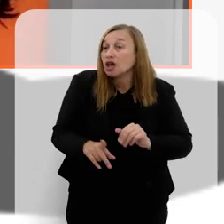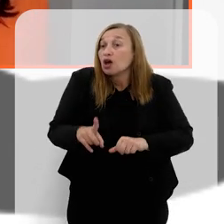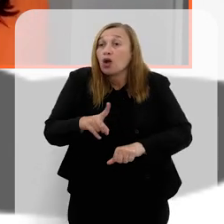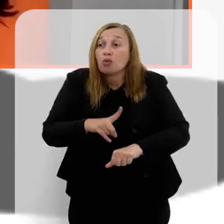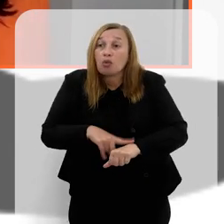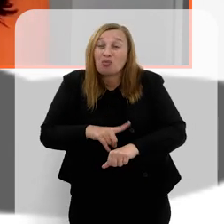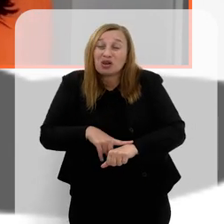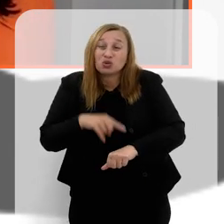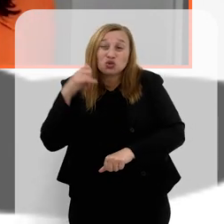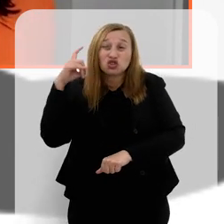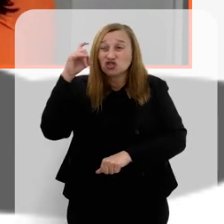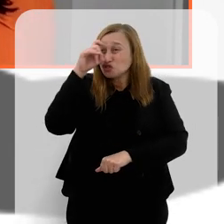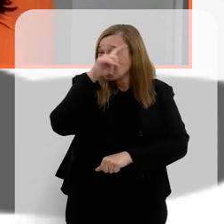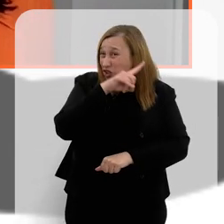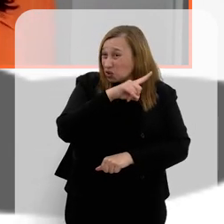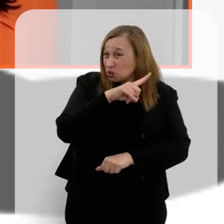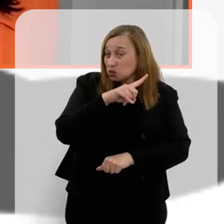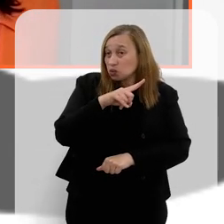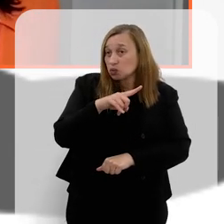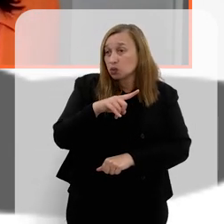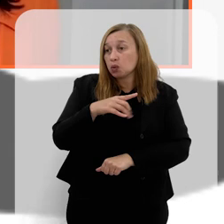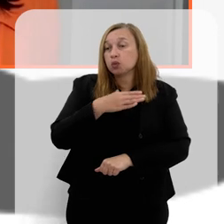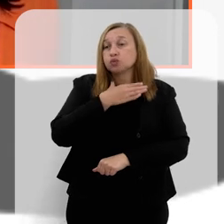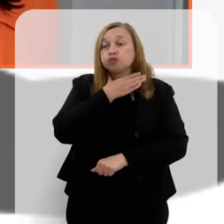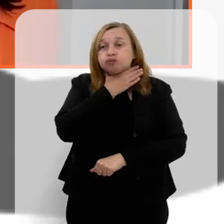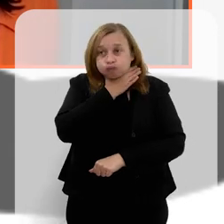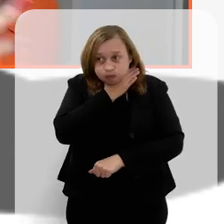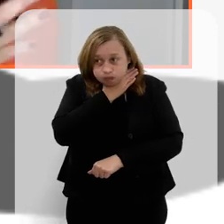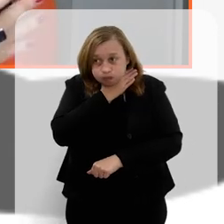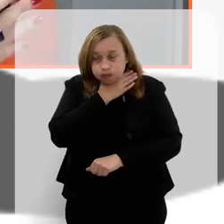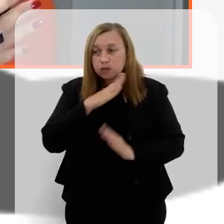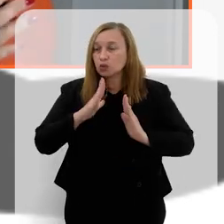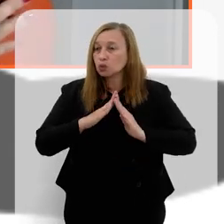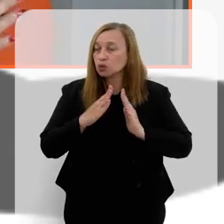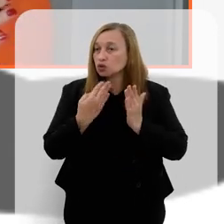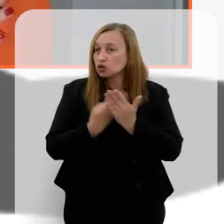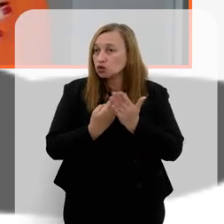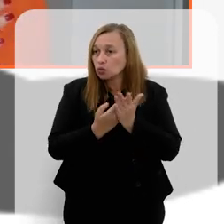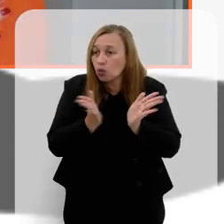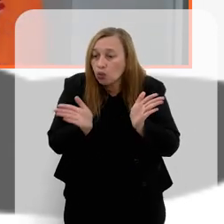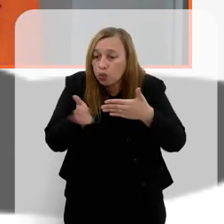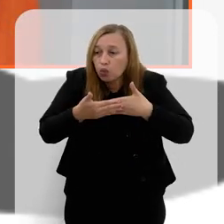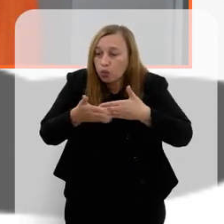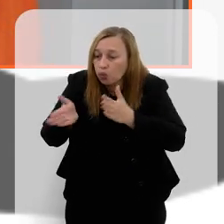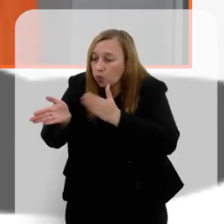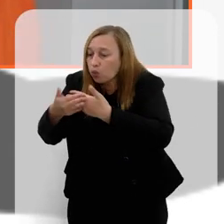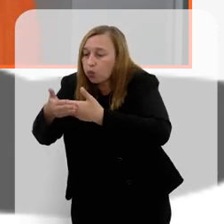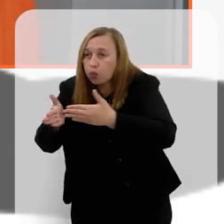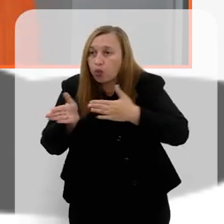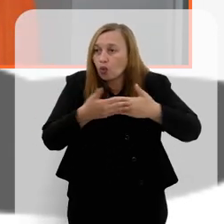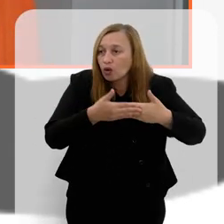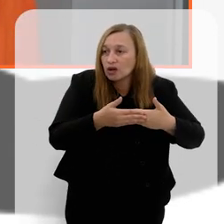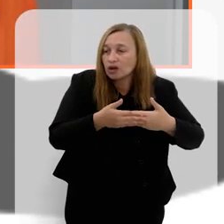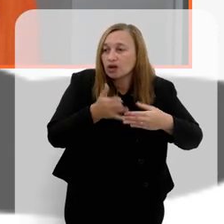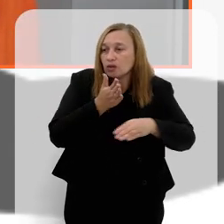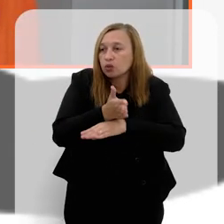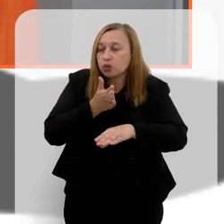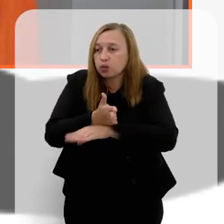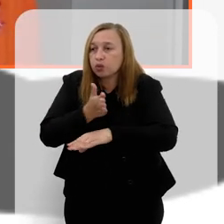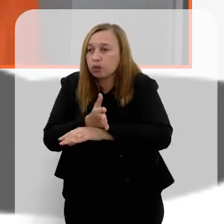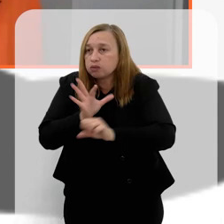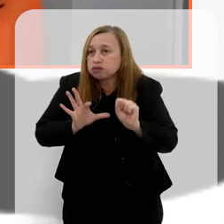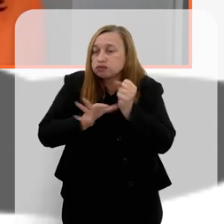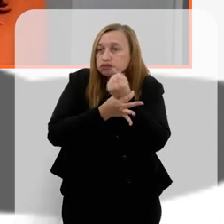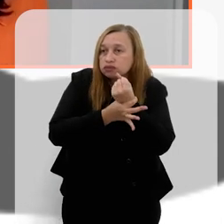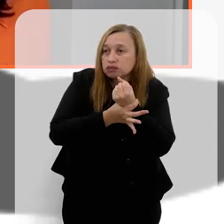como era um momento crítico, as escolas, elas fecharam a entrada de pessoas estranhas nas escolas para se Uau.